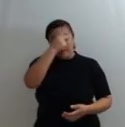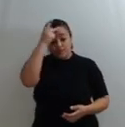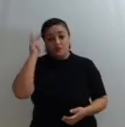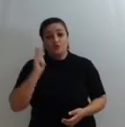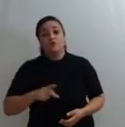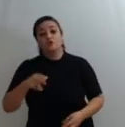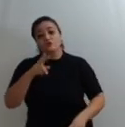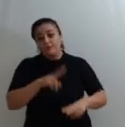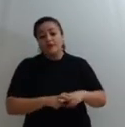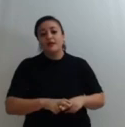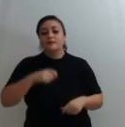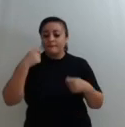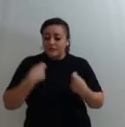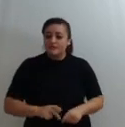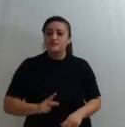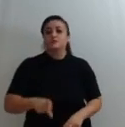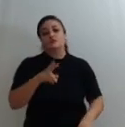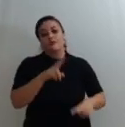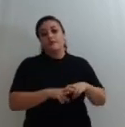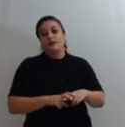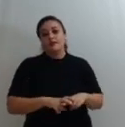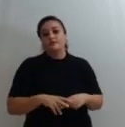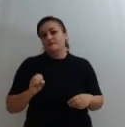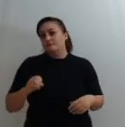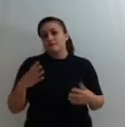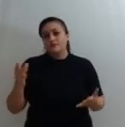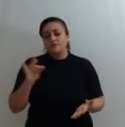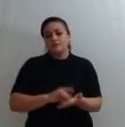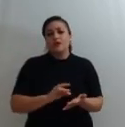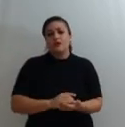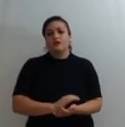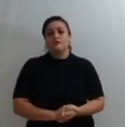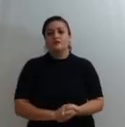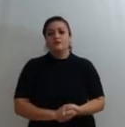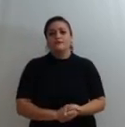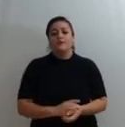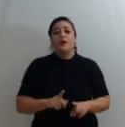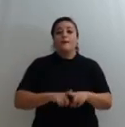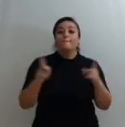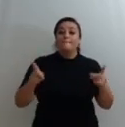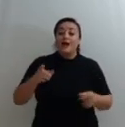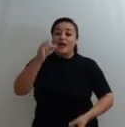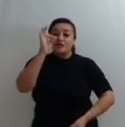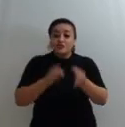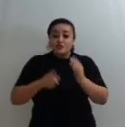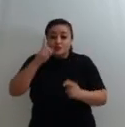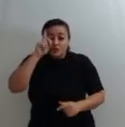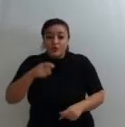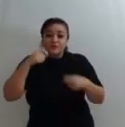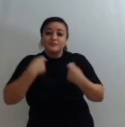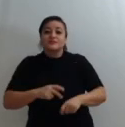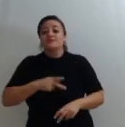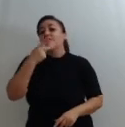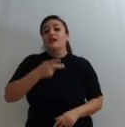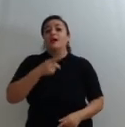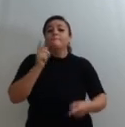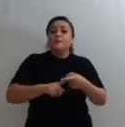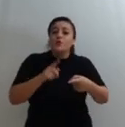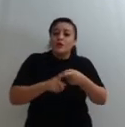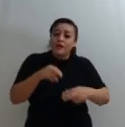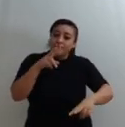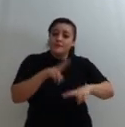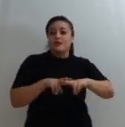preso. Isso é o natural. Agora, é preciso que o juiz, pelo menos, diga que aqueles motivos que deram origem à prisão, quais